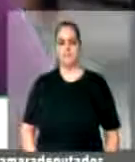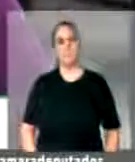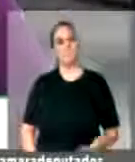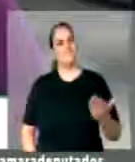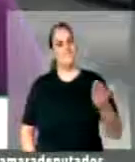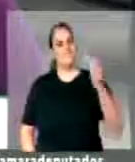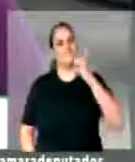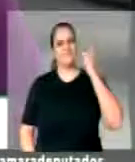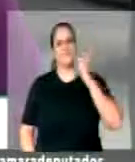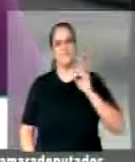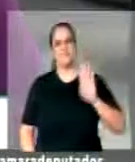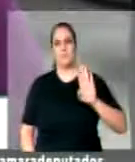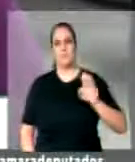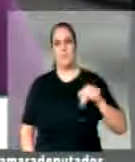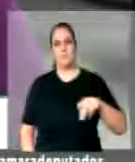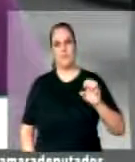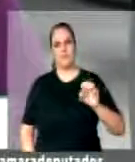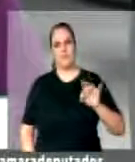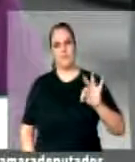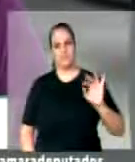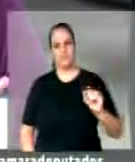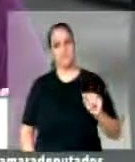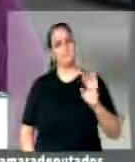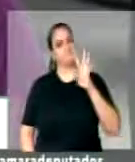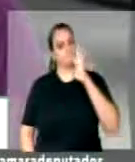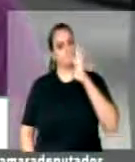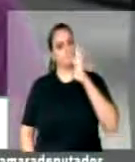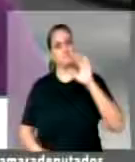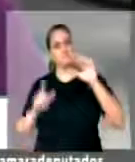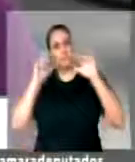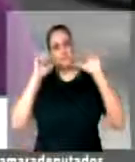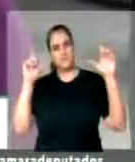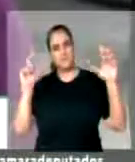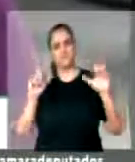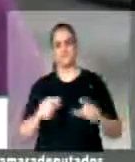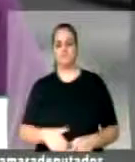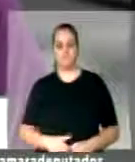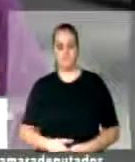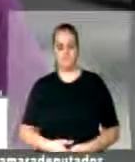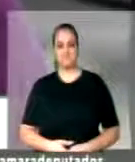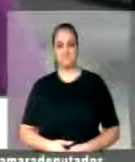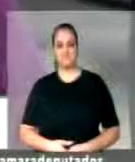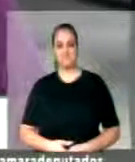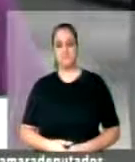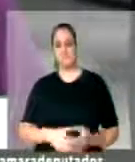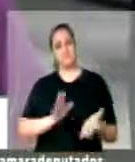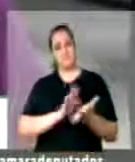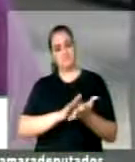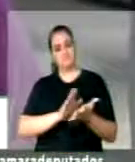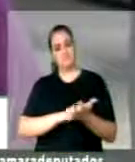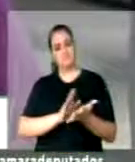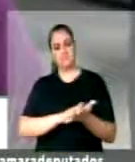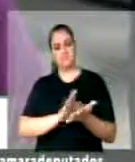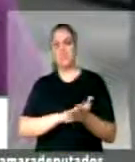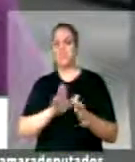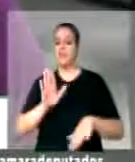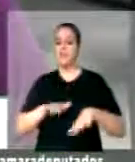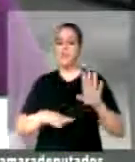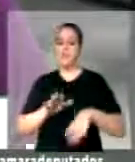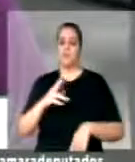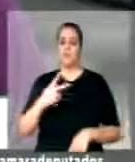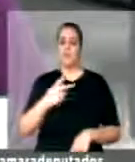com atenção e primeiro lhe homenagear, porque nessa bancada talvez Vossa Excelência seja das